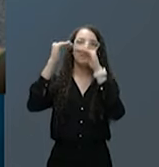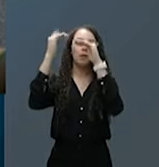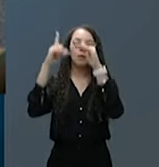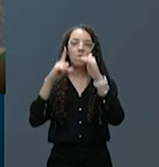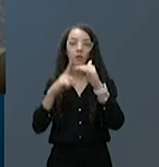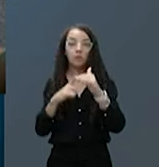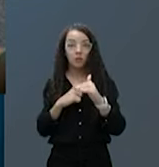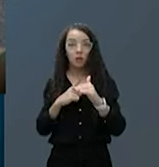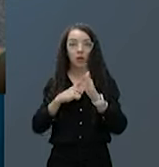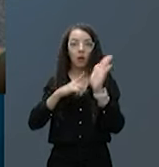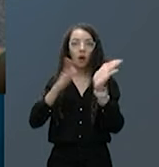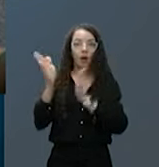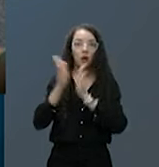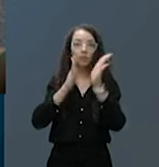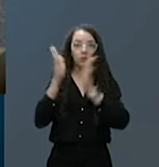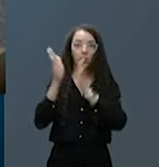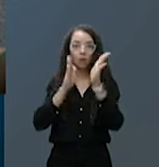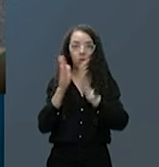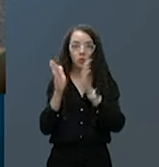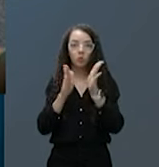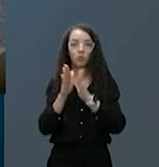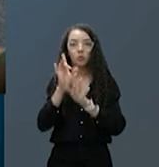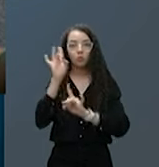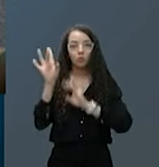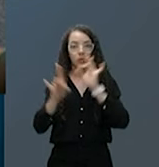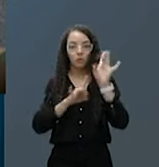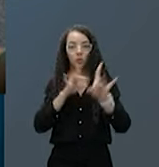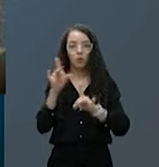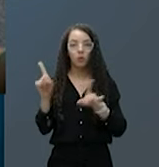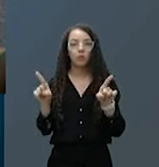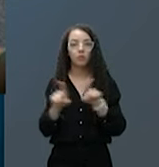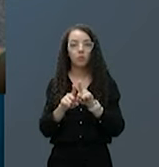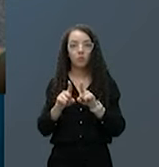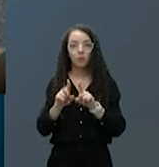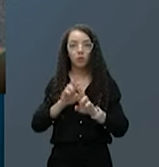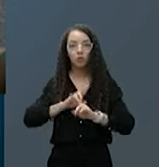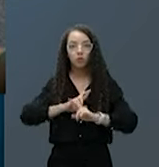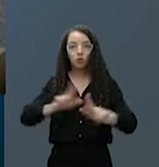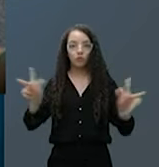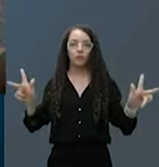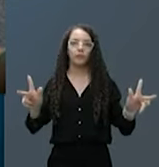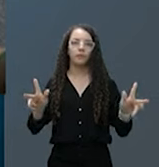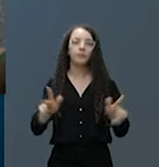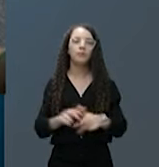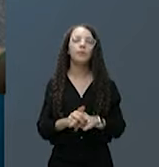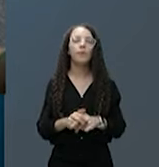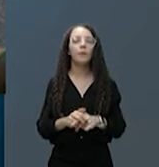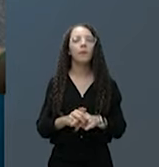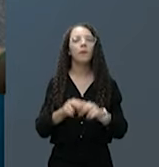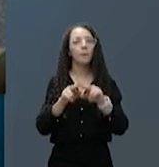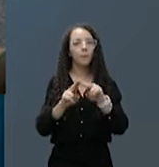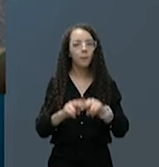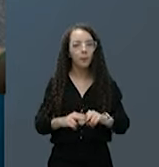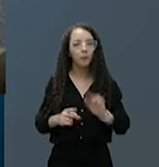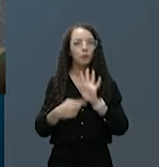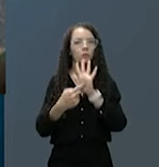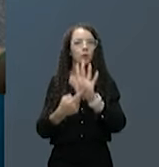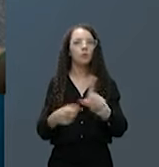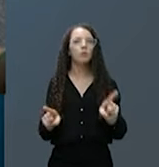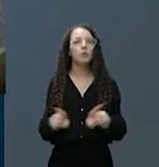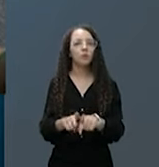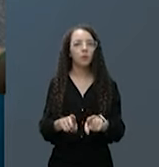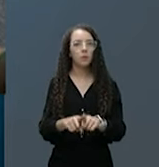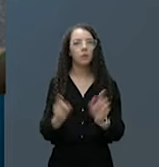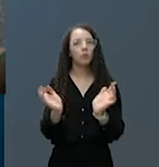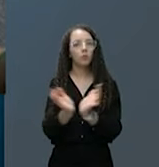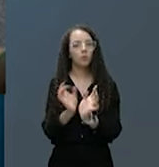instâncias superiores, às instâncias especial e à instância extraordinária. Nesse ponto, trago, inclusive, que esta própria greve de curso especial também